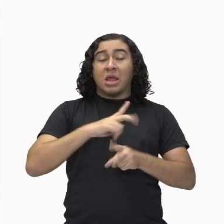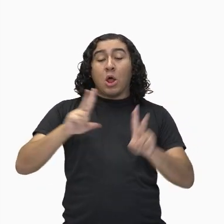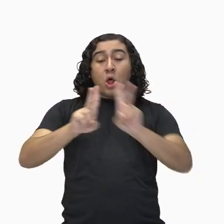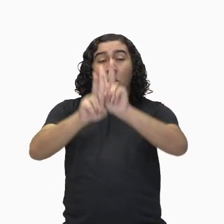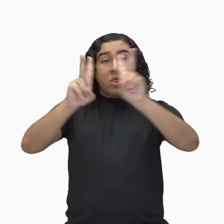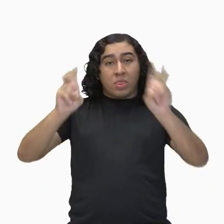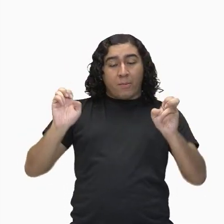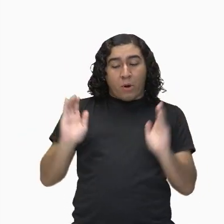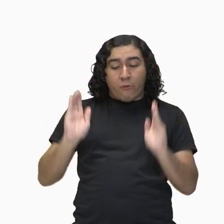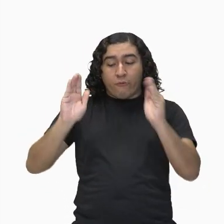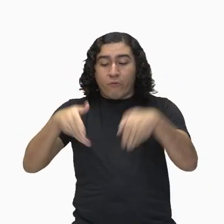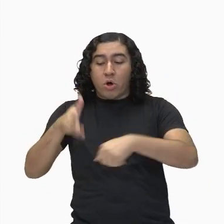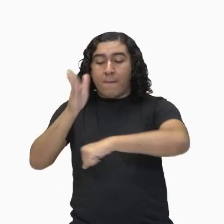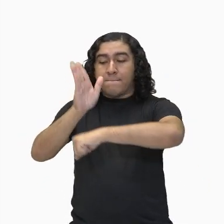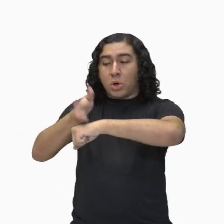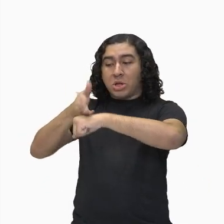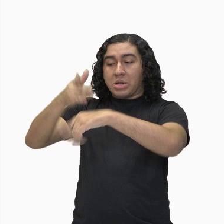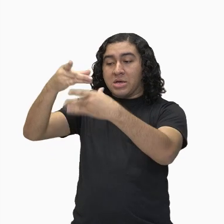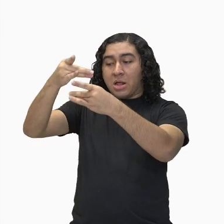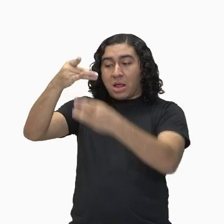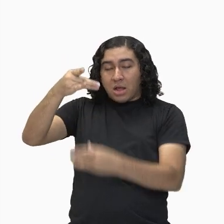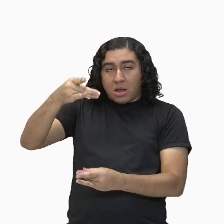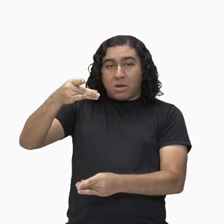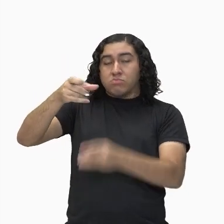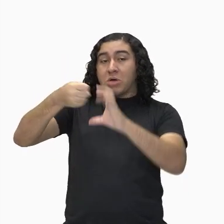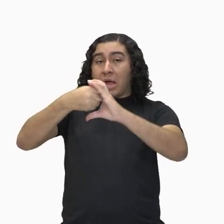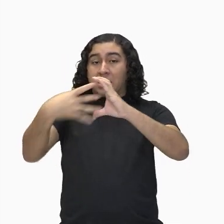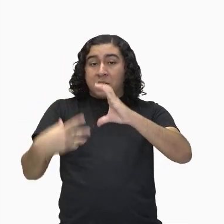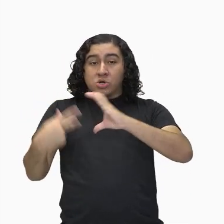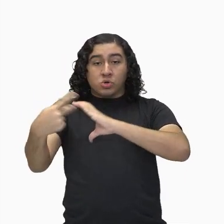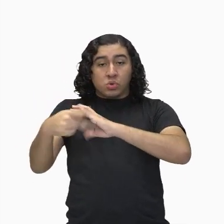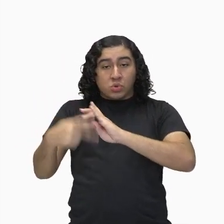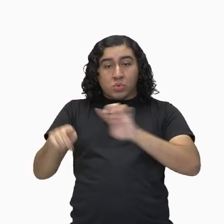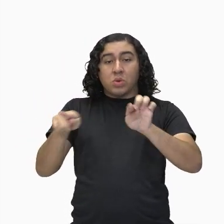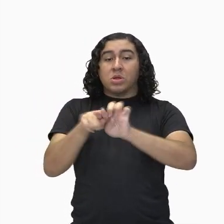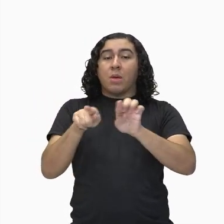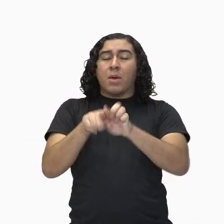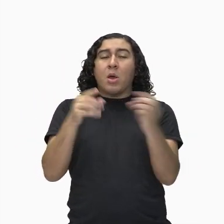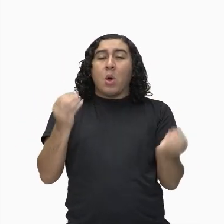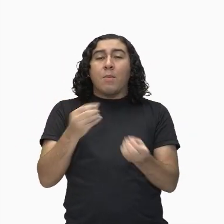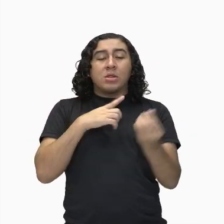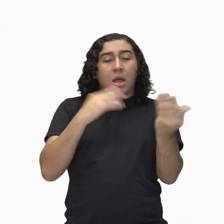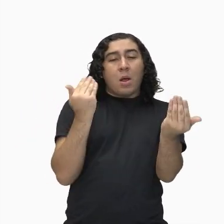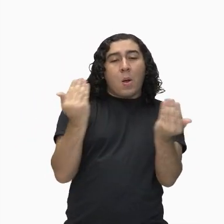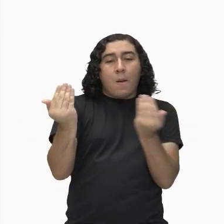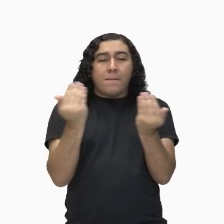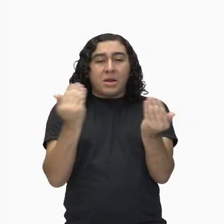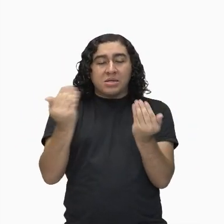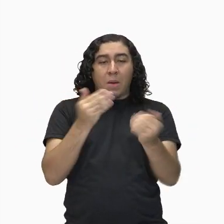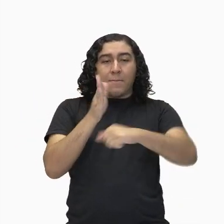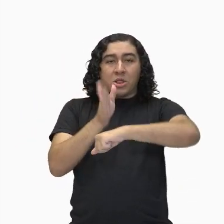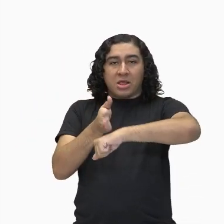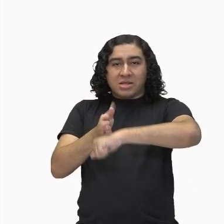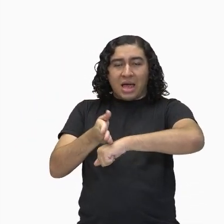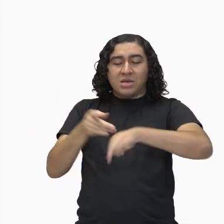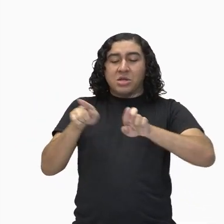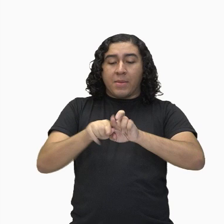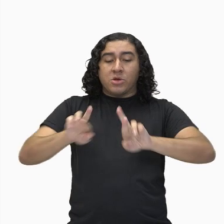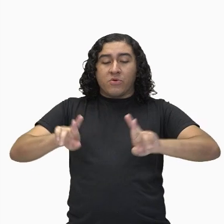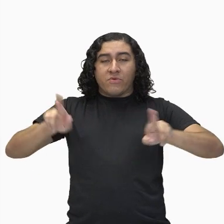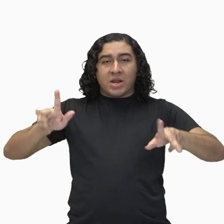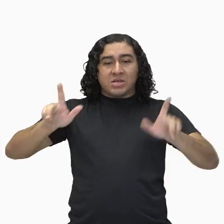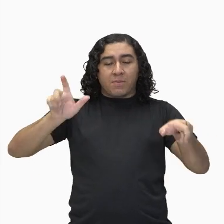modernidade líquida, características da modernidade líquida, vida líquida, modernidade sólida